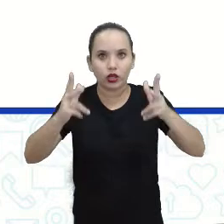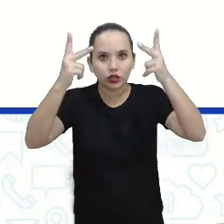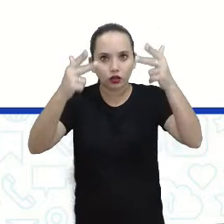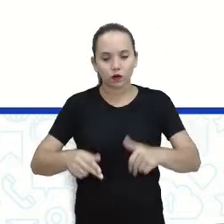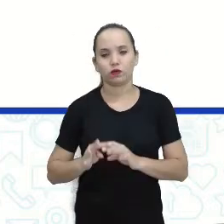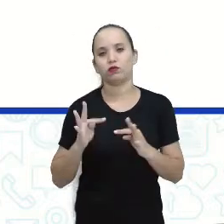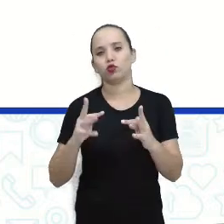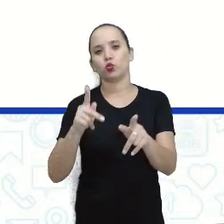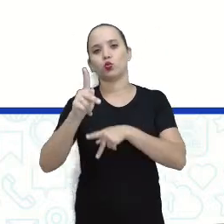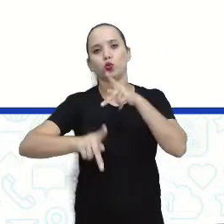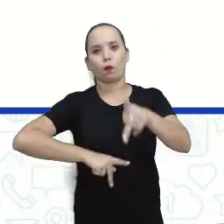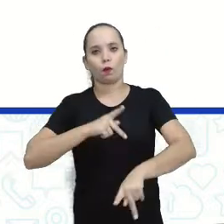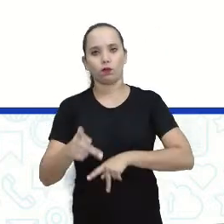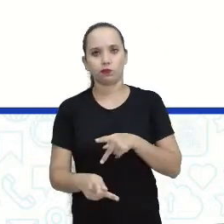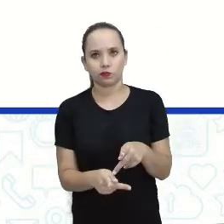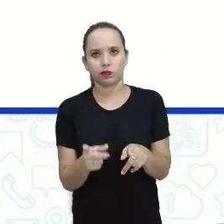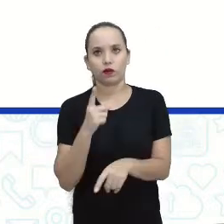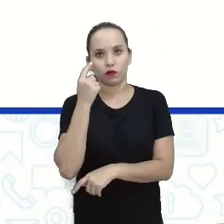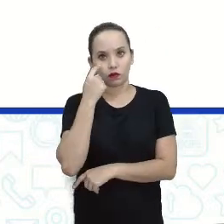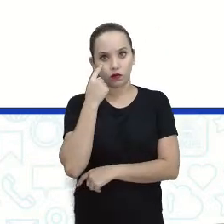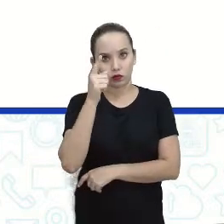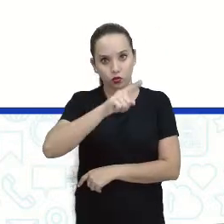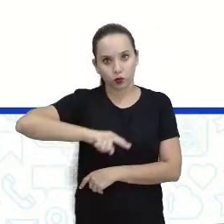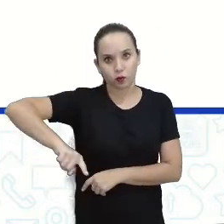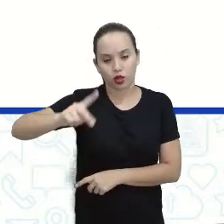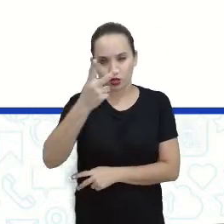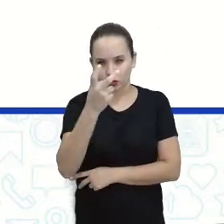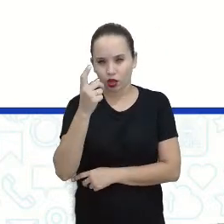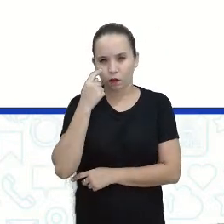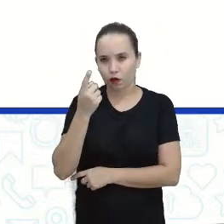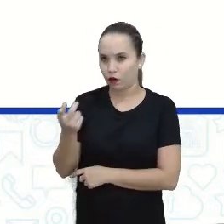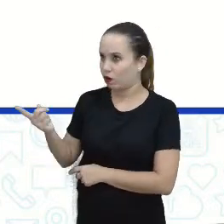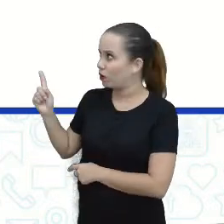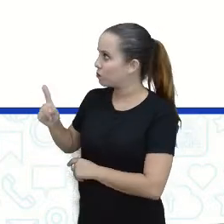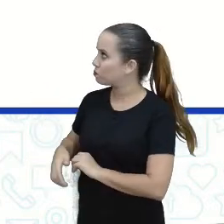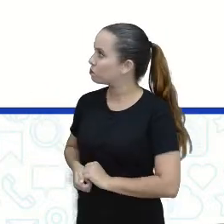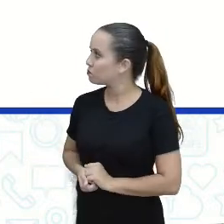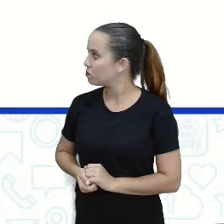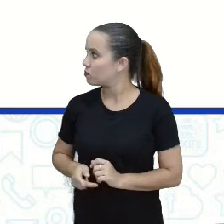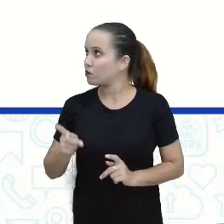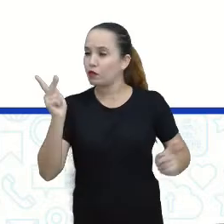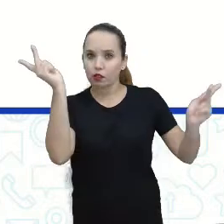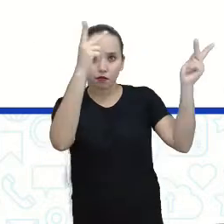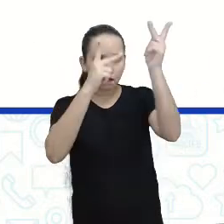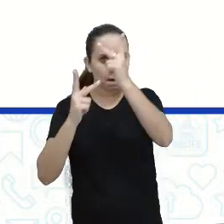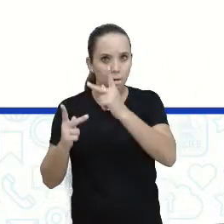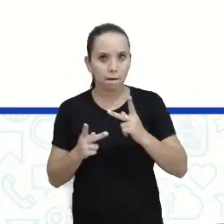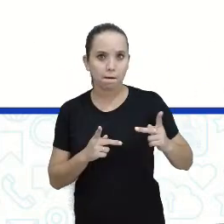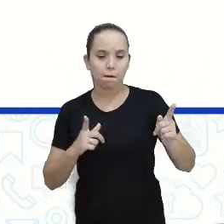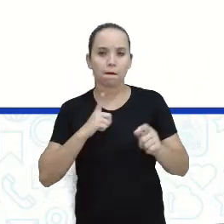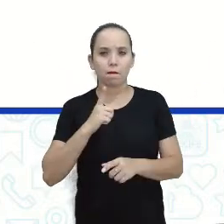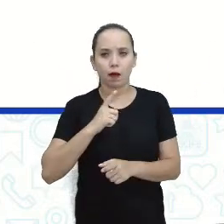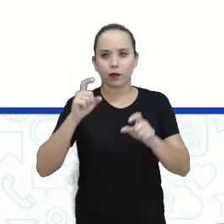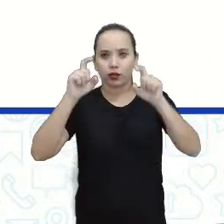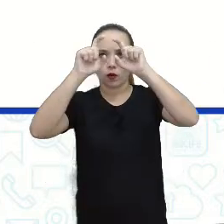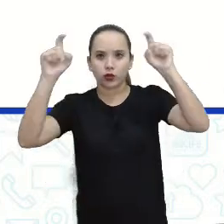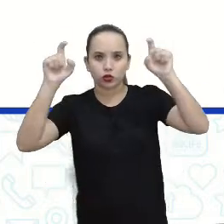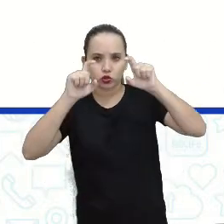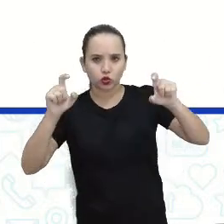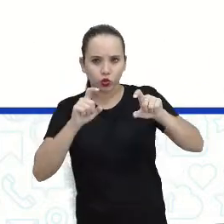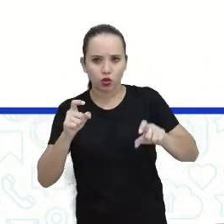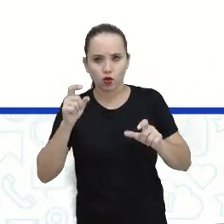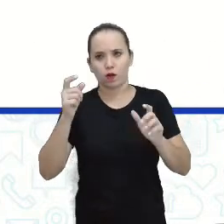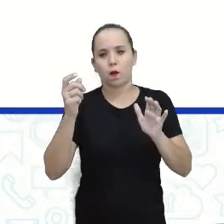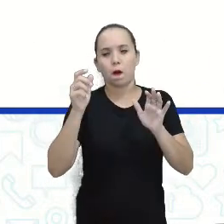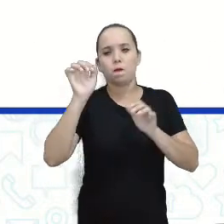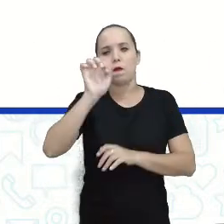Então, vocês estão vendo aí que tem umas partezinhas desse mapa, que tem um